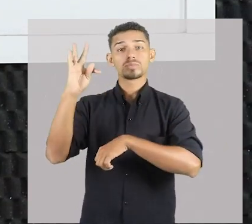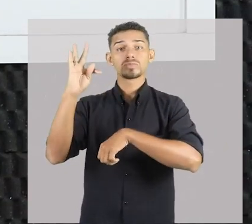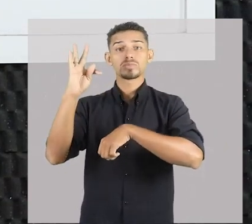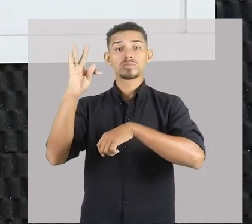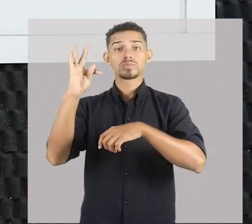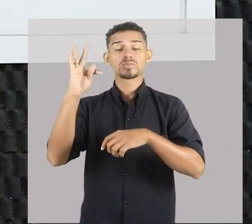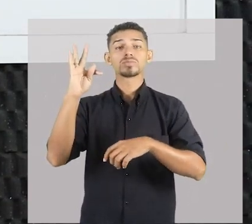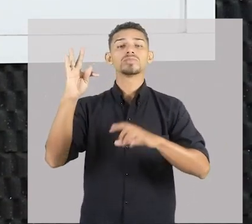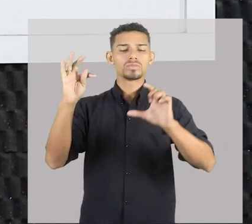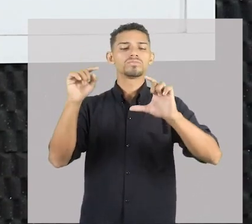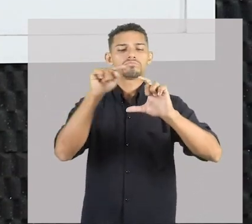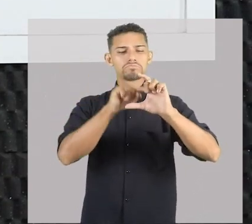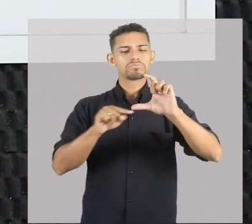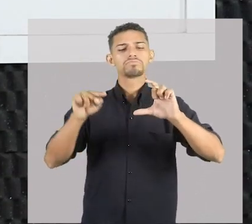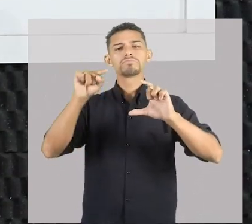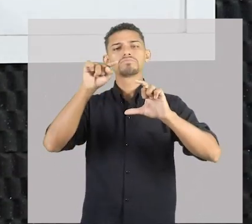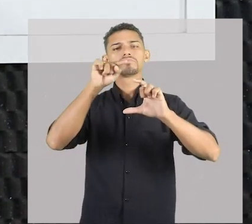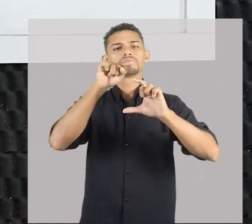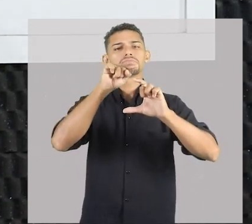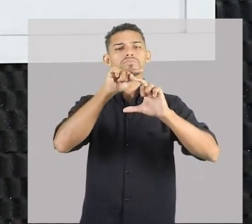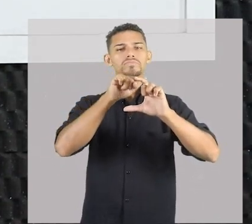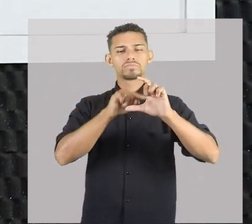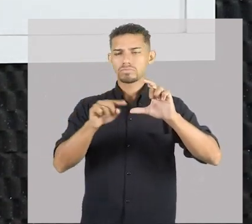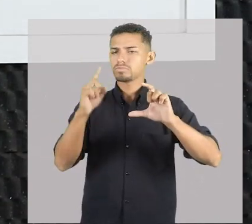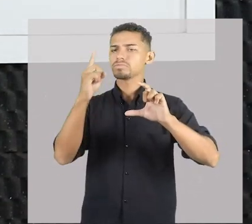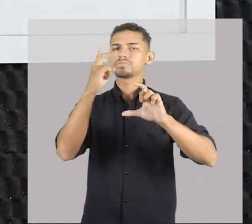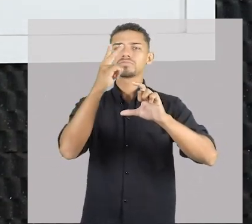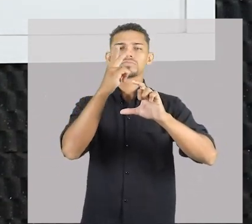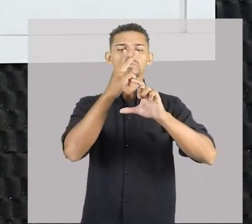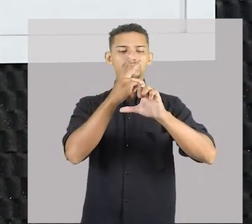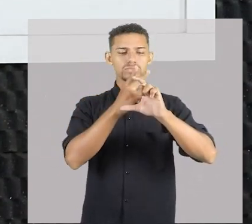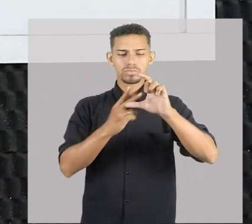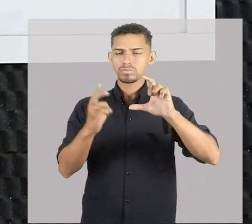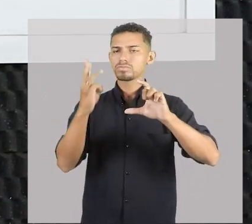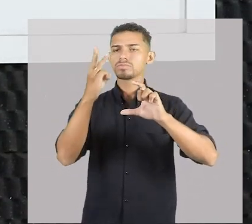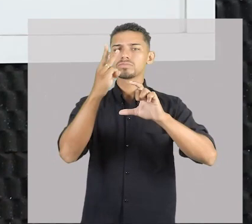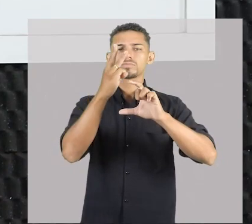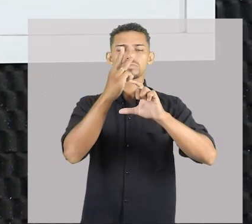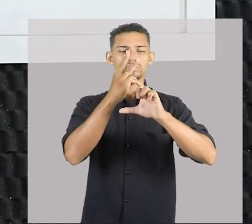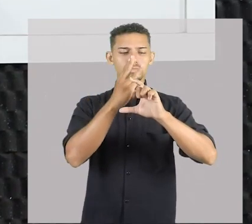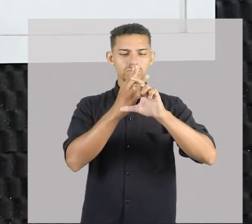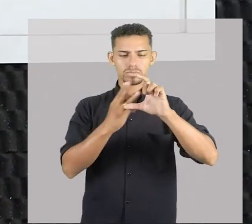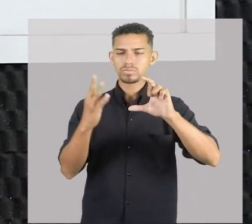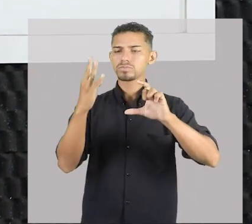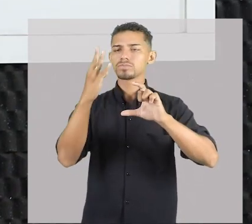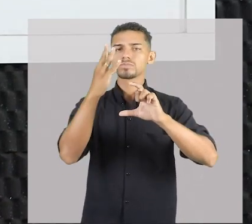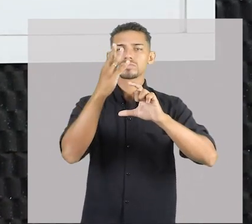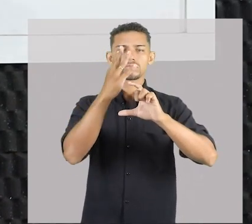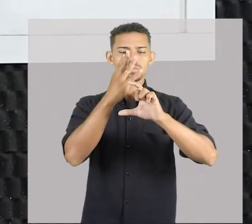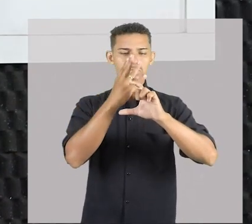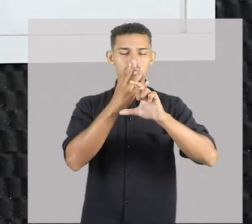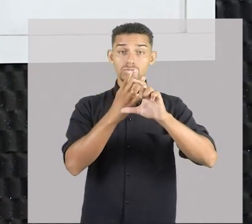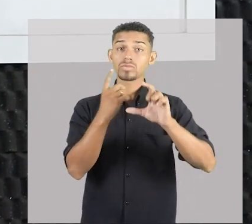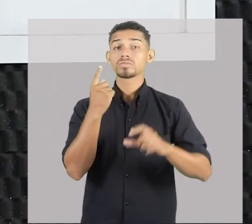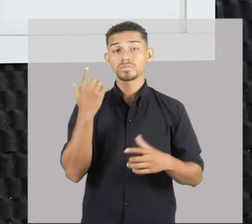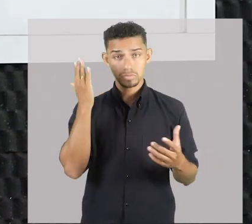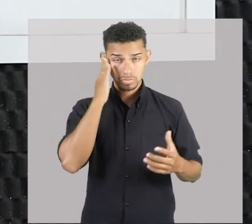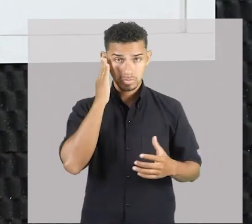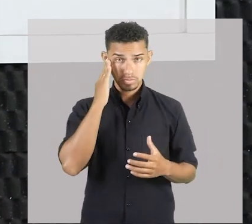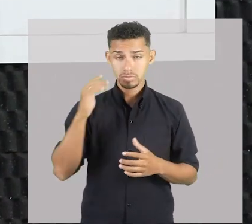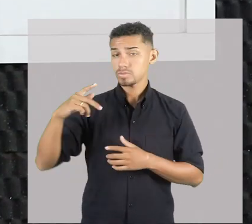gasto para dar uma volta, tá bom? Então, período é o tempo gasto para realizar uma